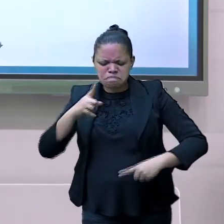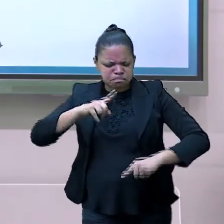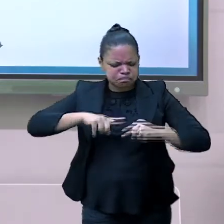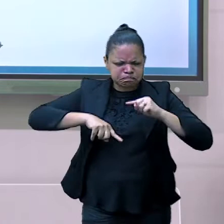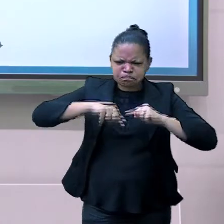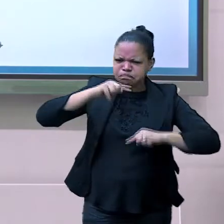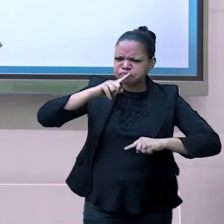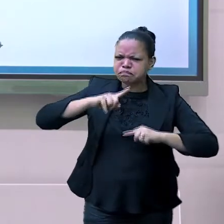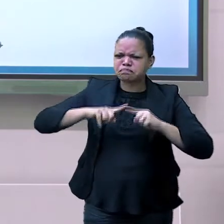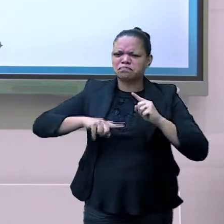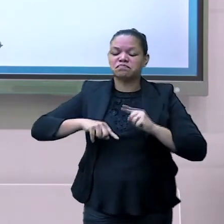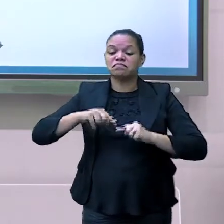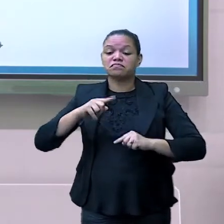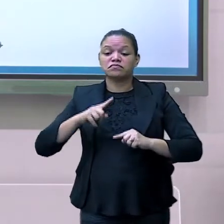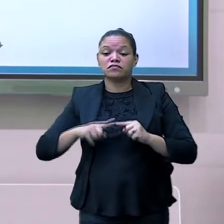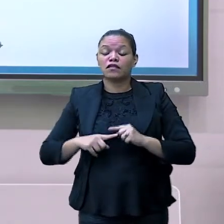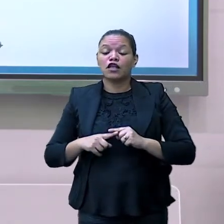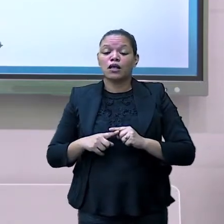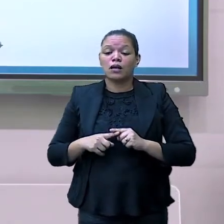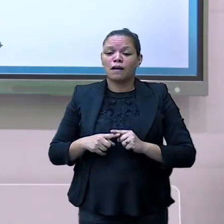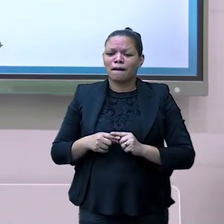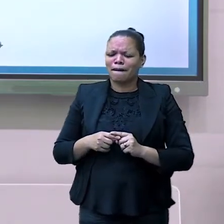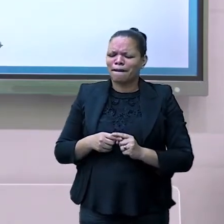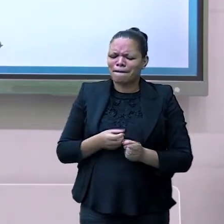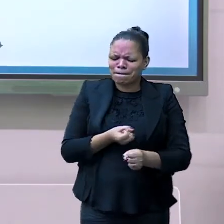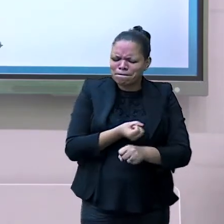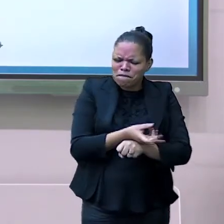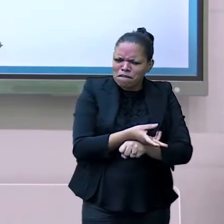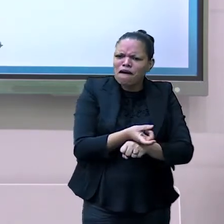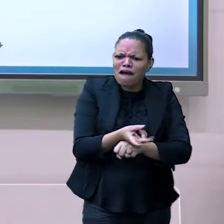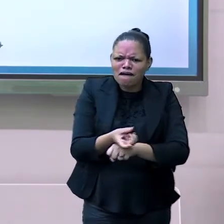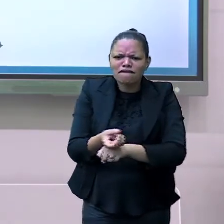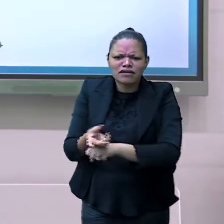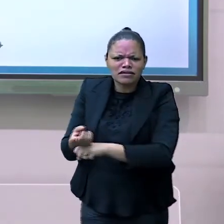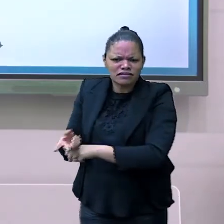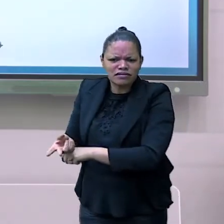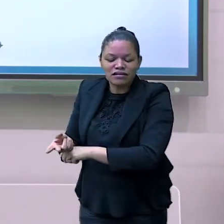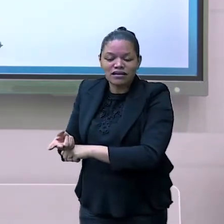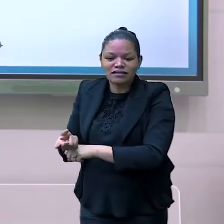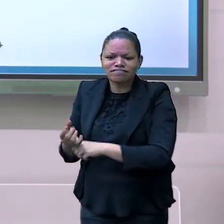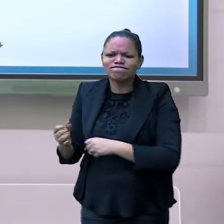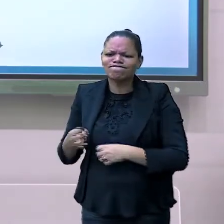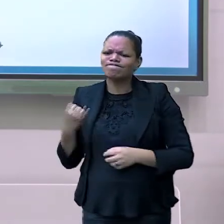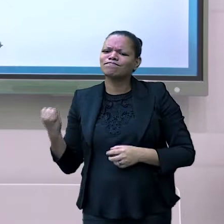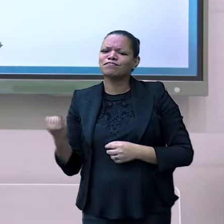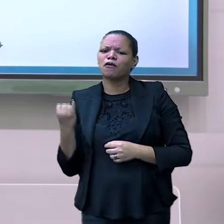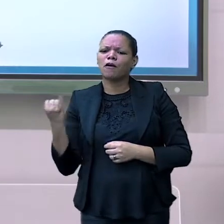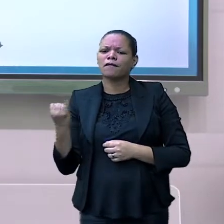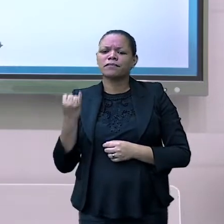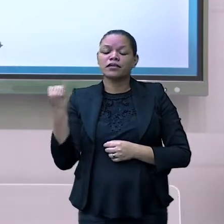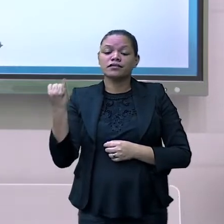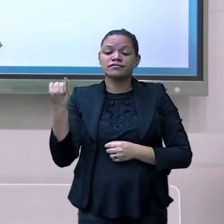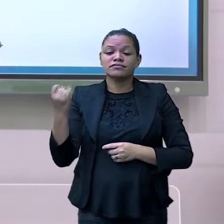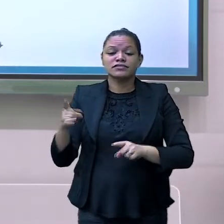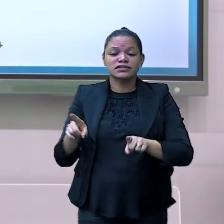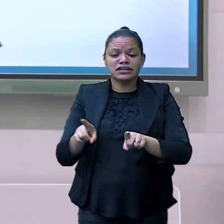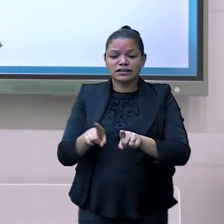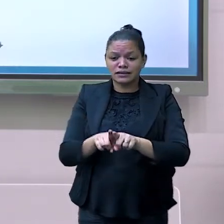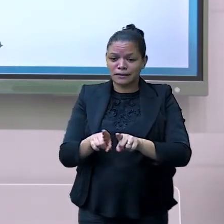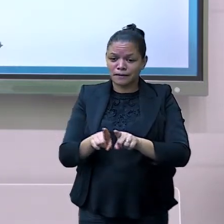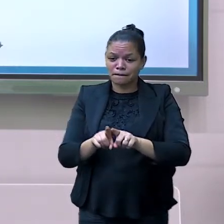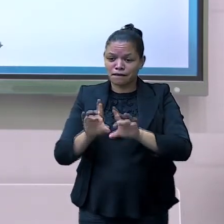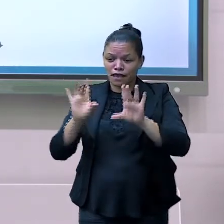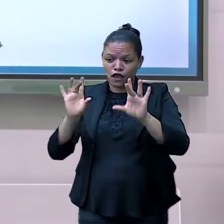toda a questão de que a gente tem para vender, o Brasil é muito importante. E também para o quê? Estabelecer o quê? Esse vínculo